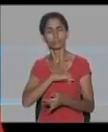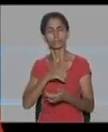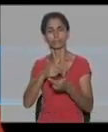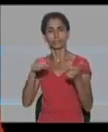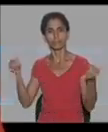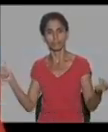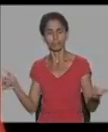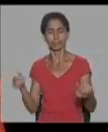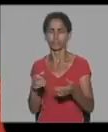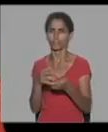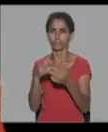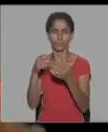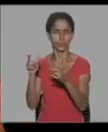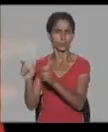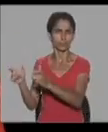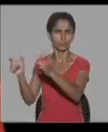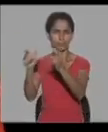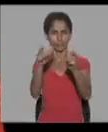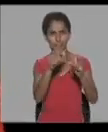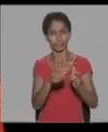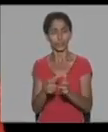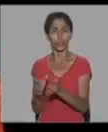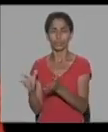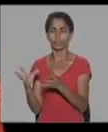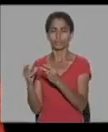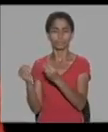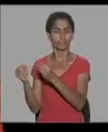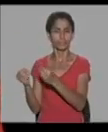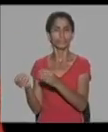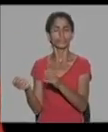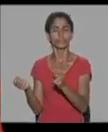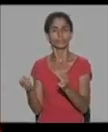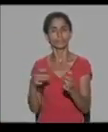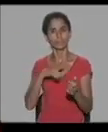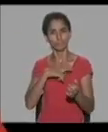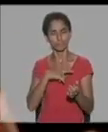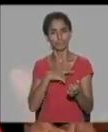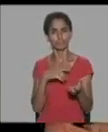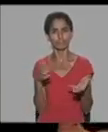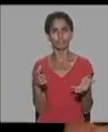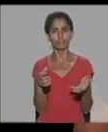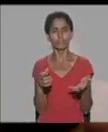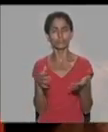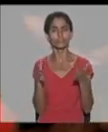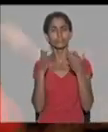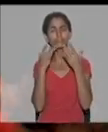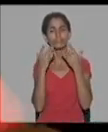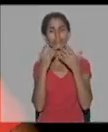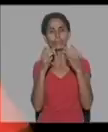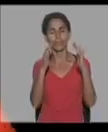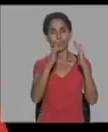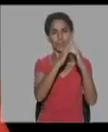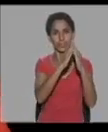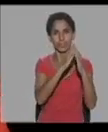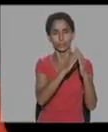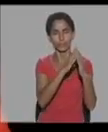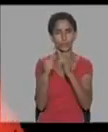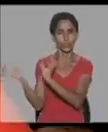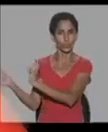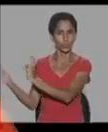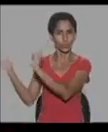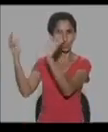João de Meriti, com o Bububu de Meriti, com Marcelo Bragança, entendeu? Então tinha o teatro passou